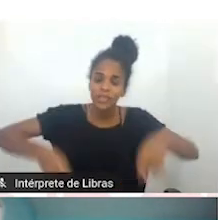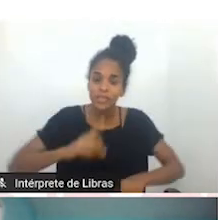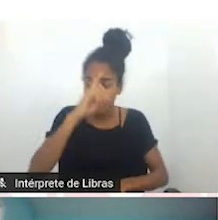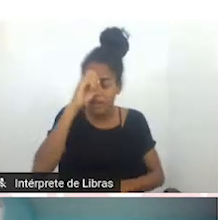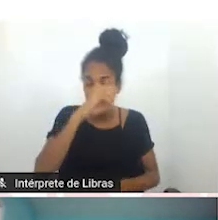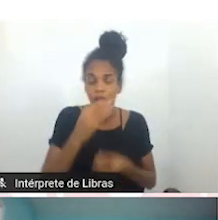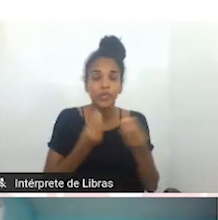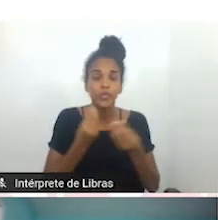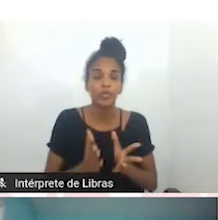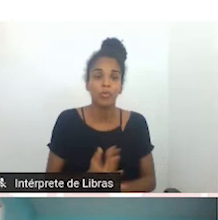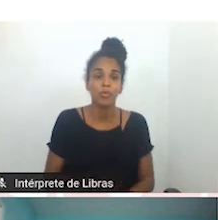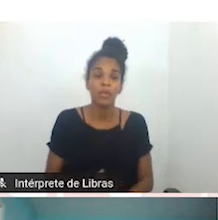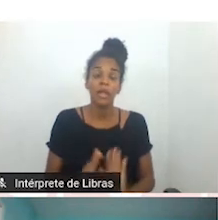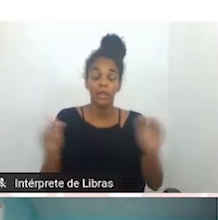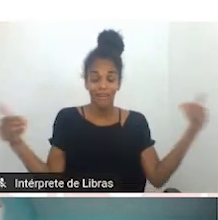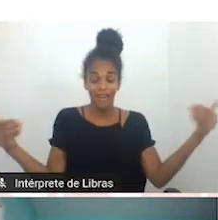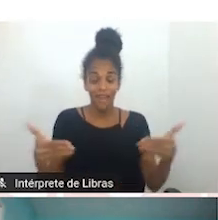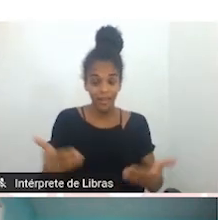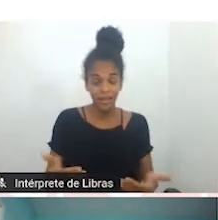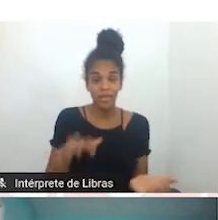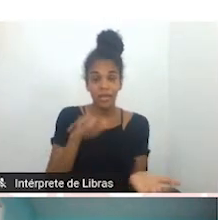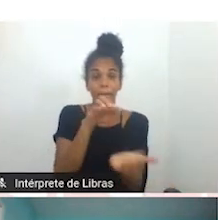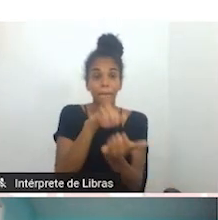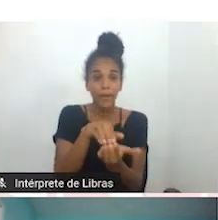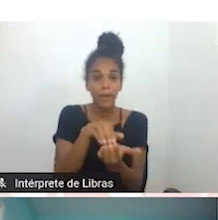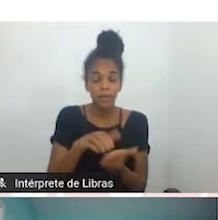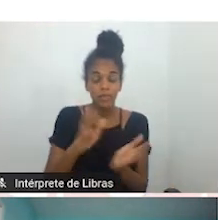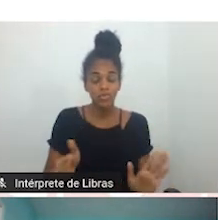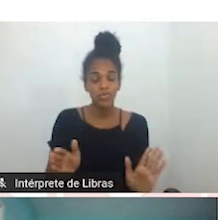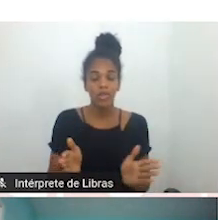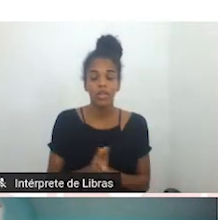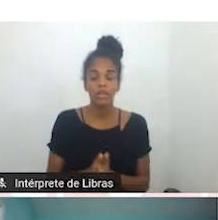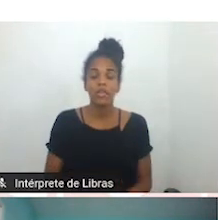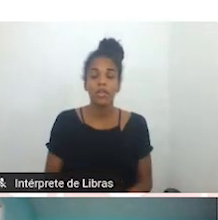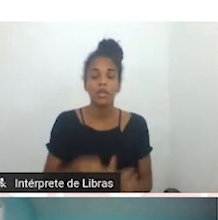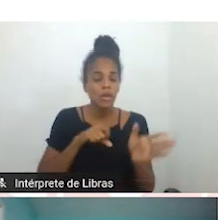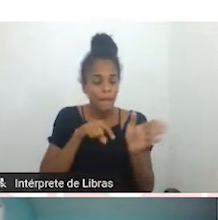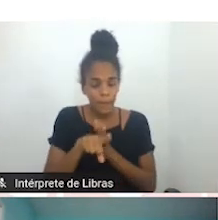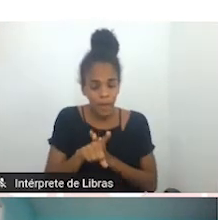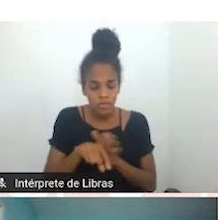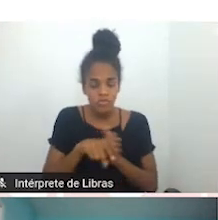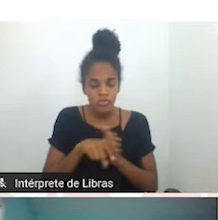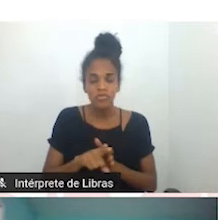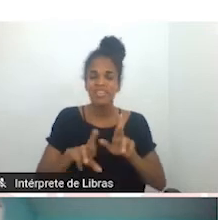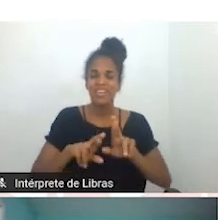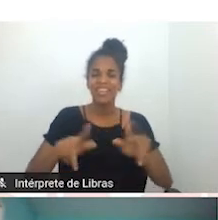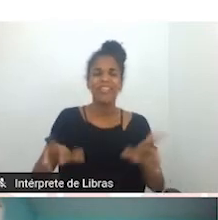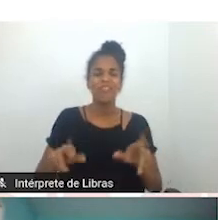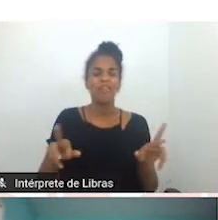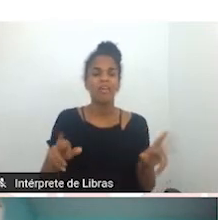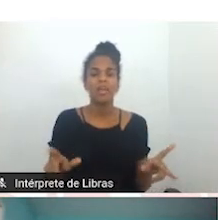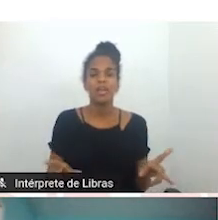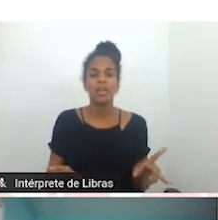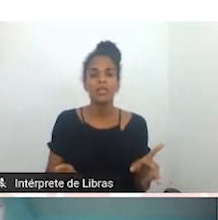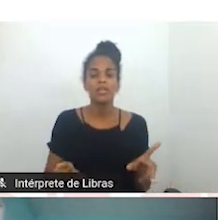com H1N1. Então, a gente colhe suave para COVID e H1N1, inicia o Tamiflu, porque se for H1N1,